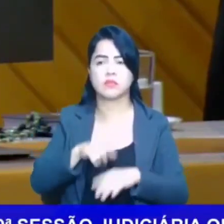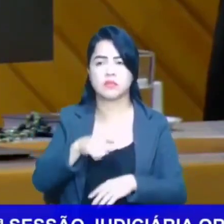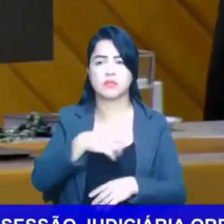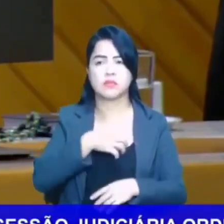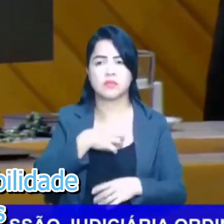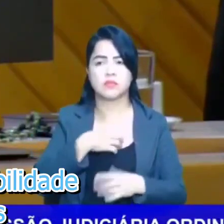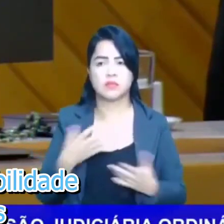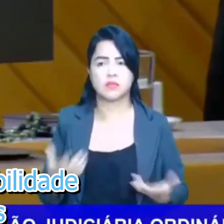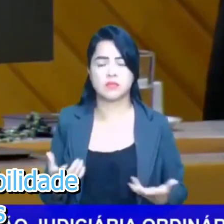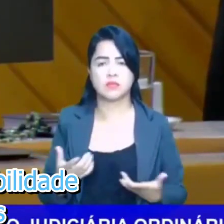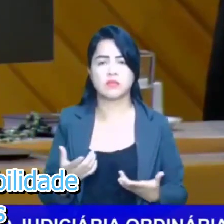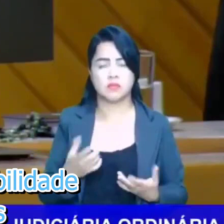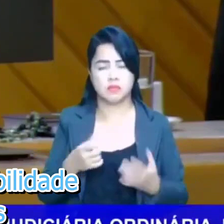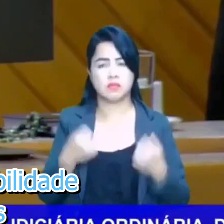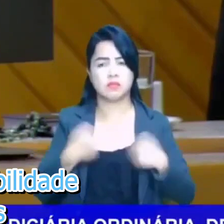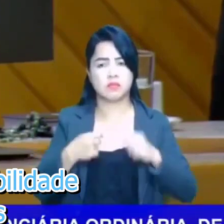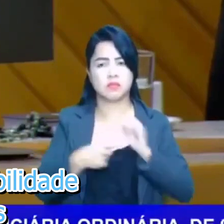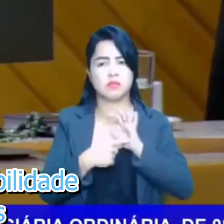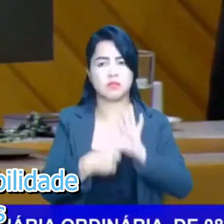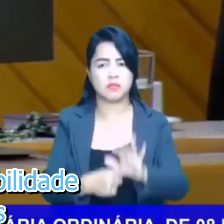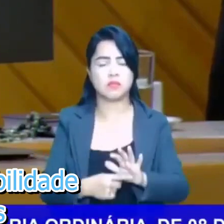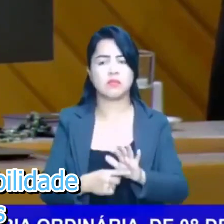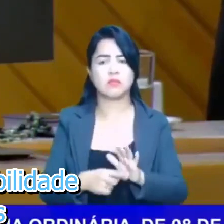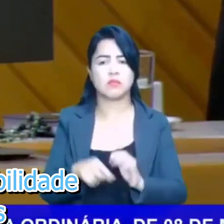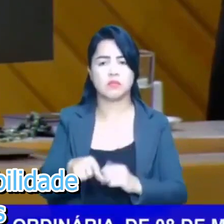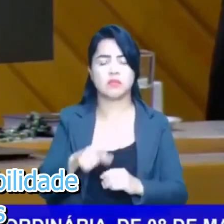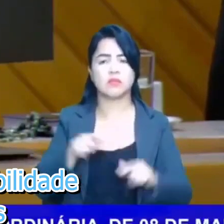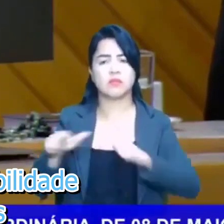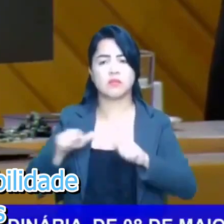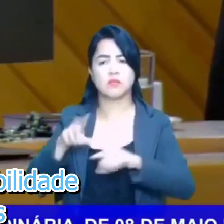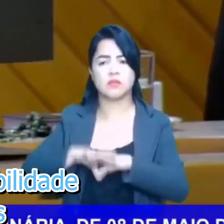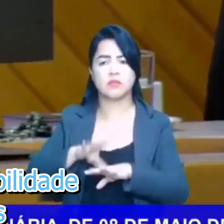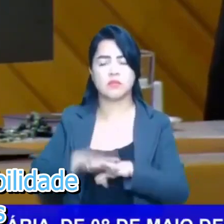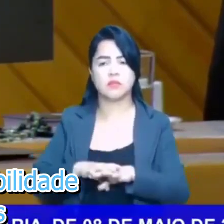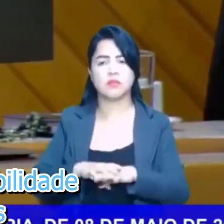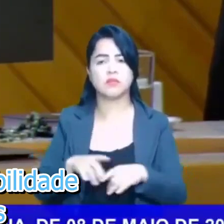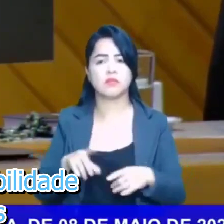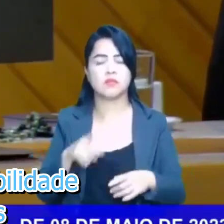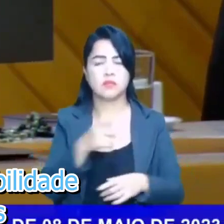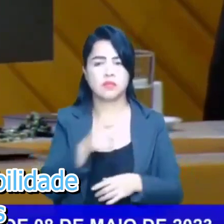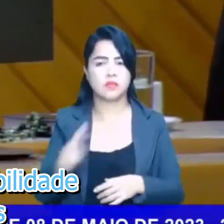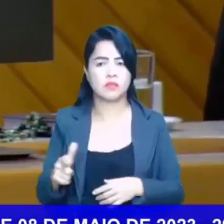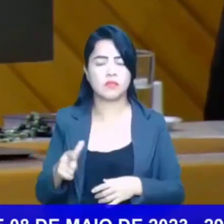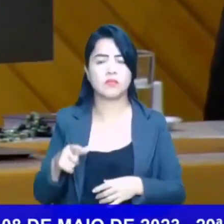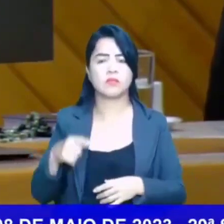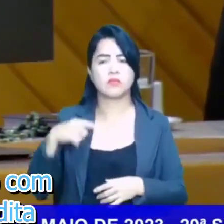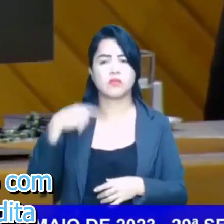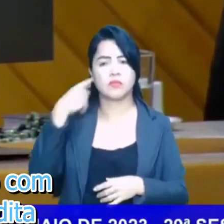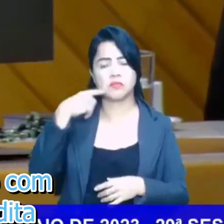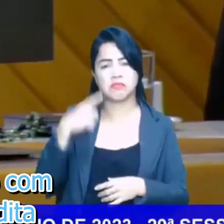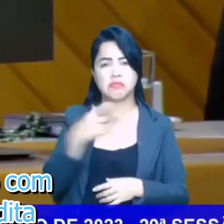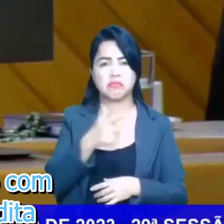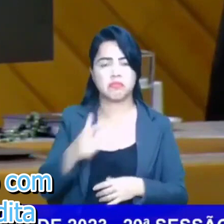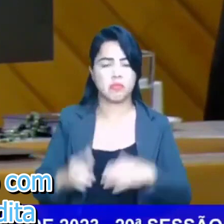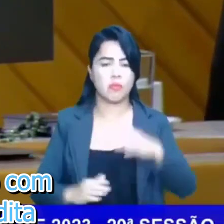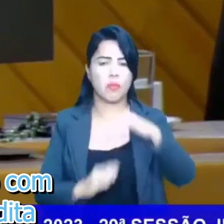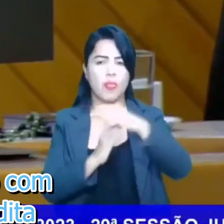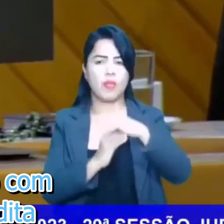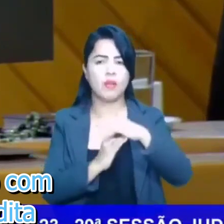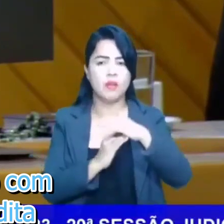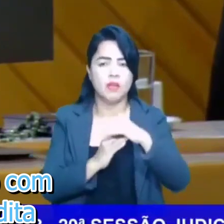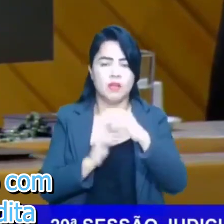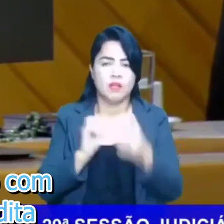sentido, imperioso destacar que, embora os serviços de contabilidade e de consultoria jurídica não estejam sujeitos ao limite